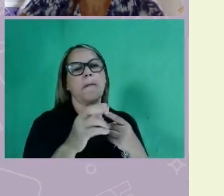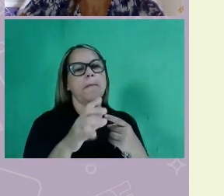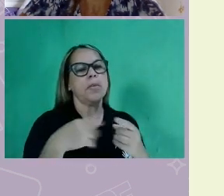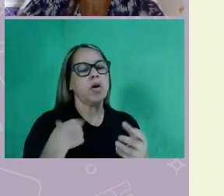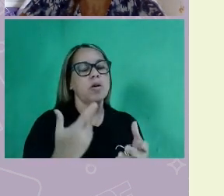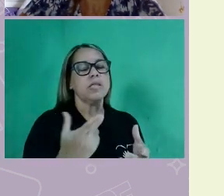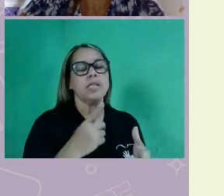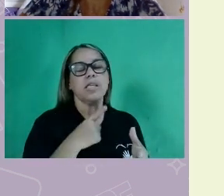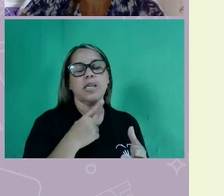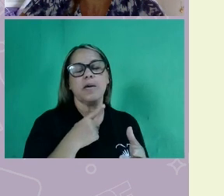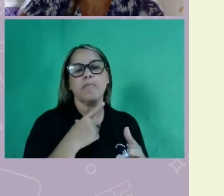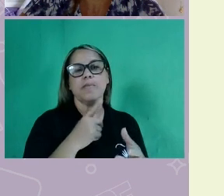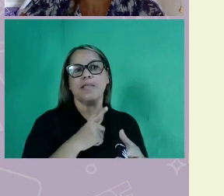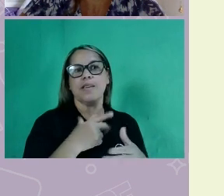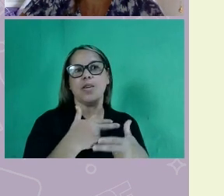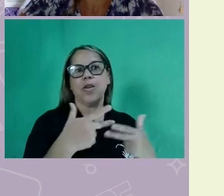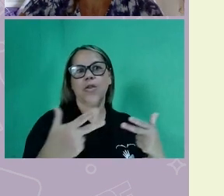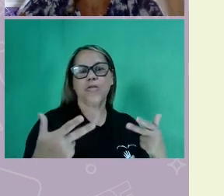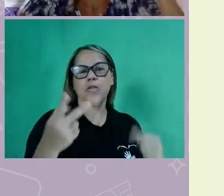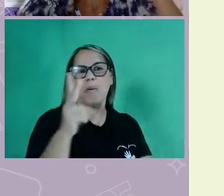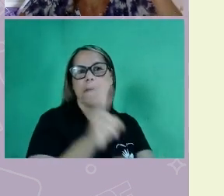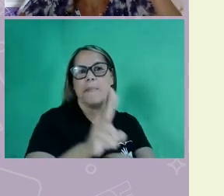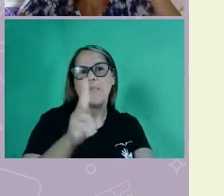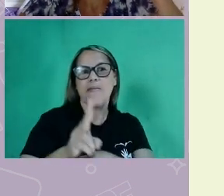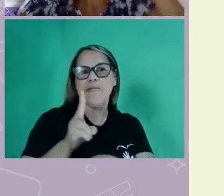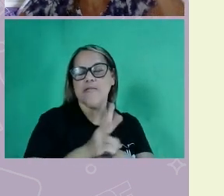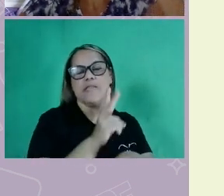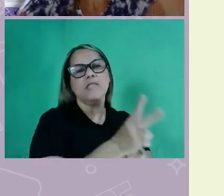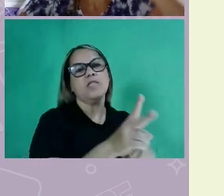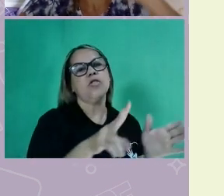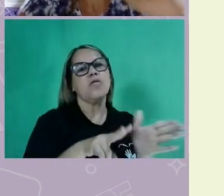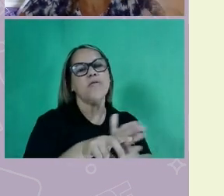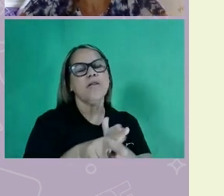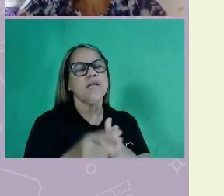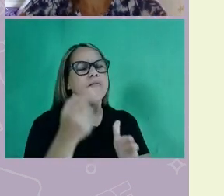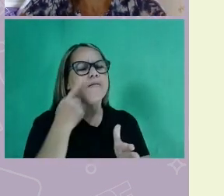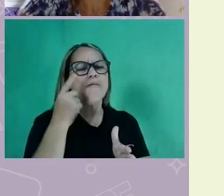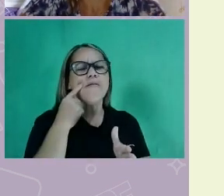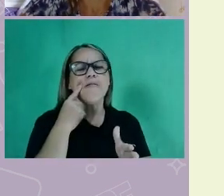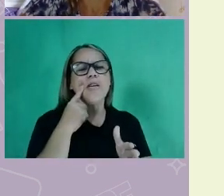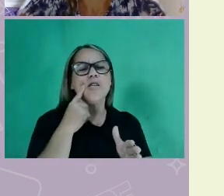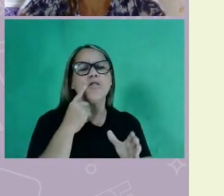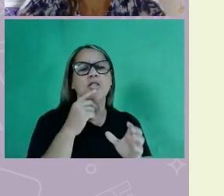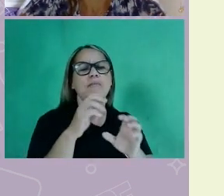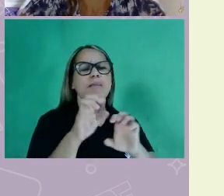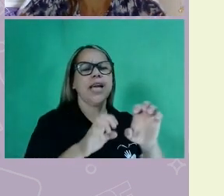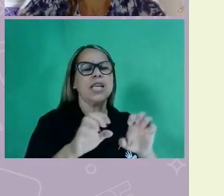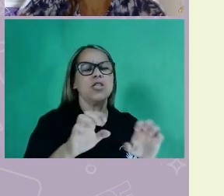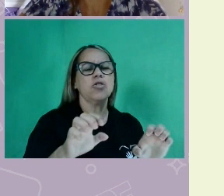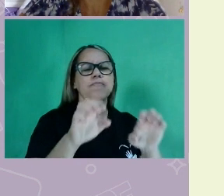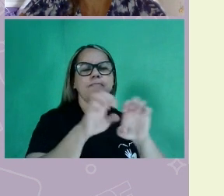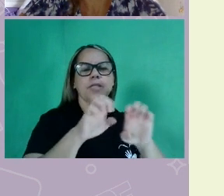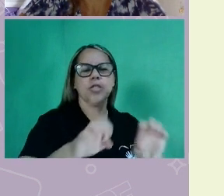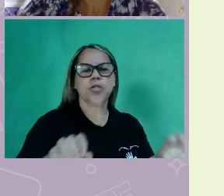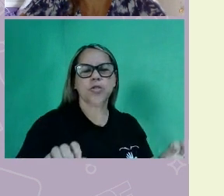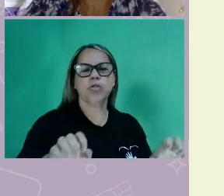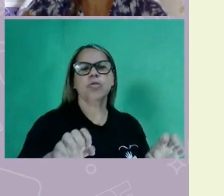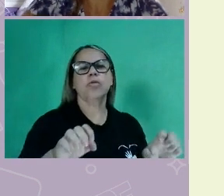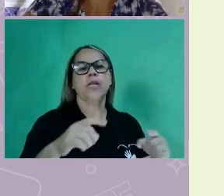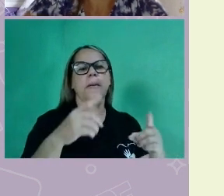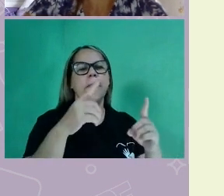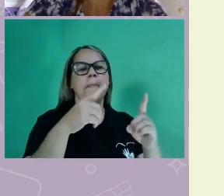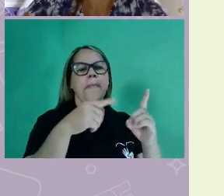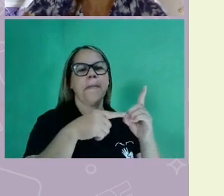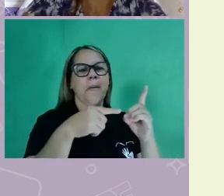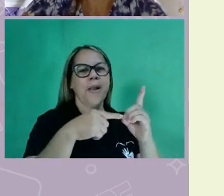contra infecções respiratórias virais observe a estrutura molecular da quercetina e analise as afirmativas